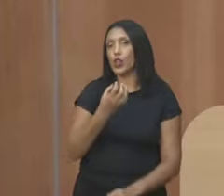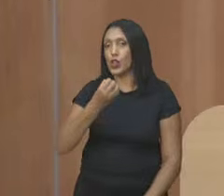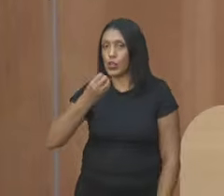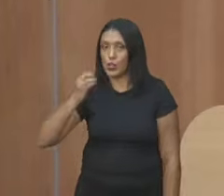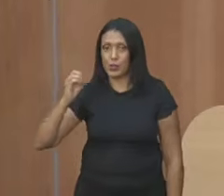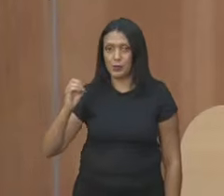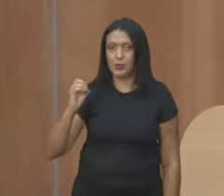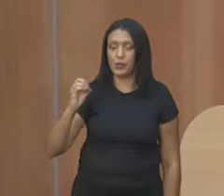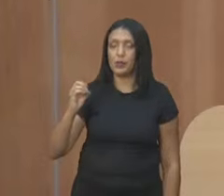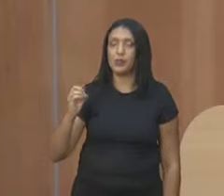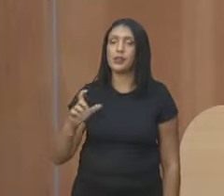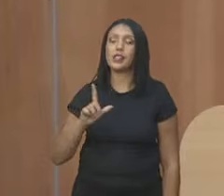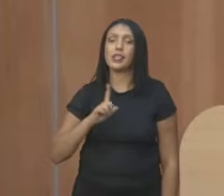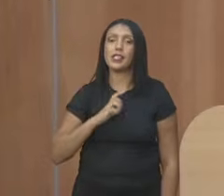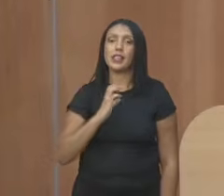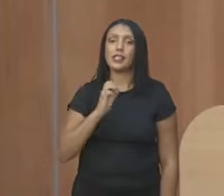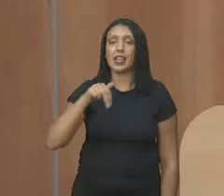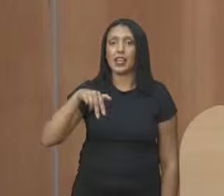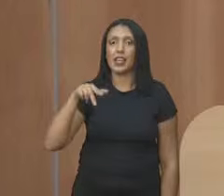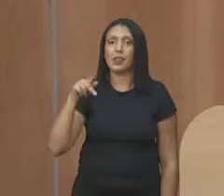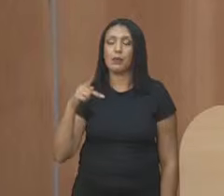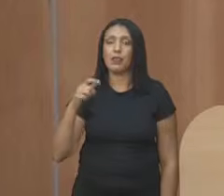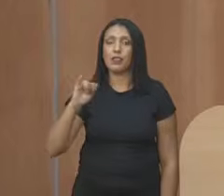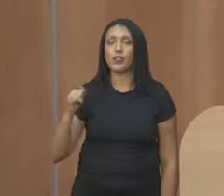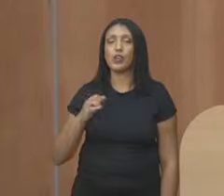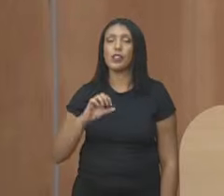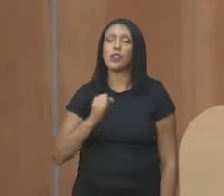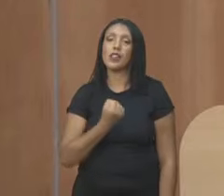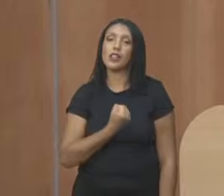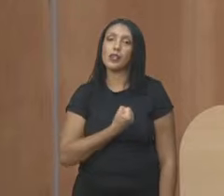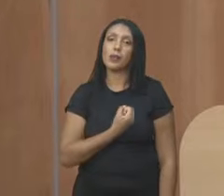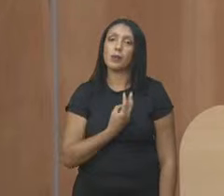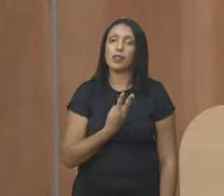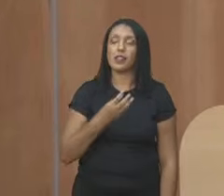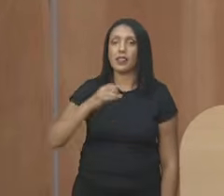Jurídicas, CNPJ, sob o número